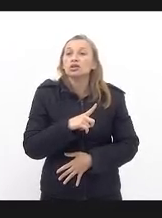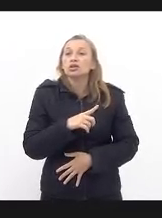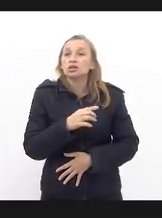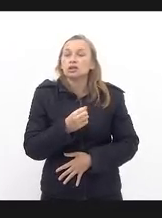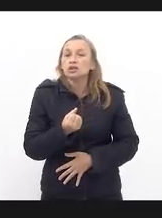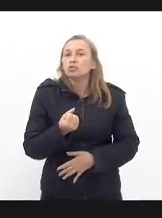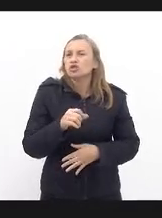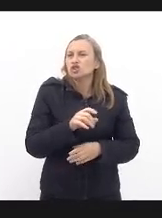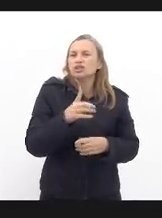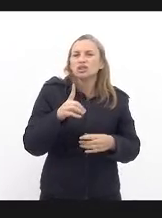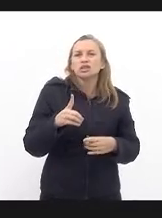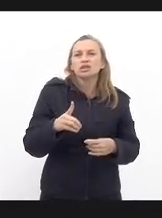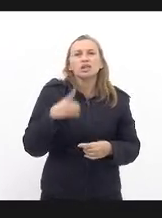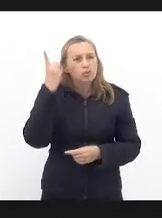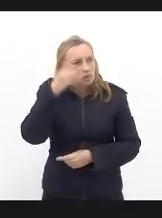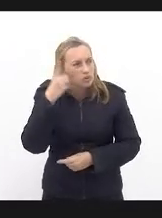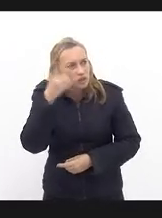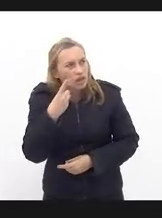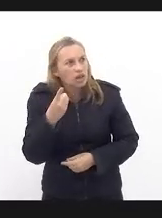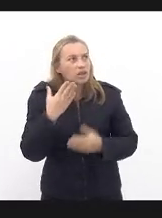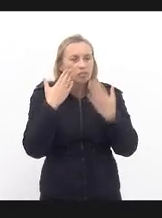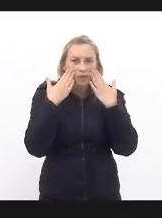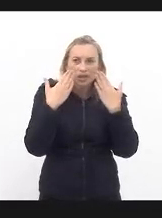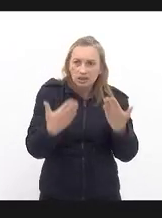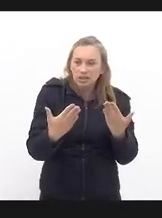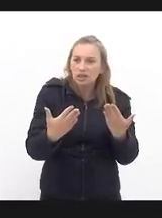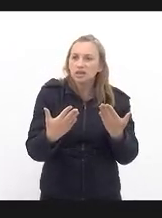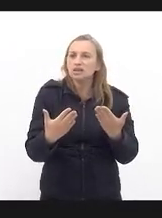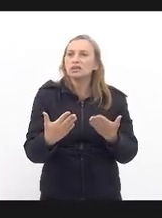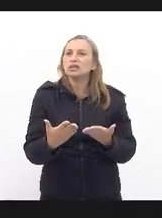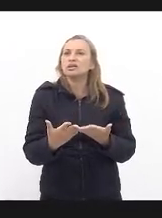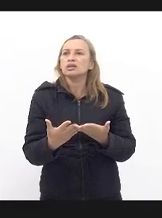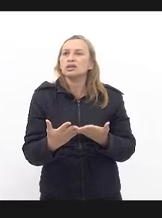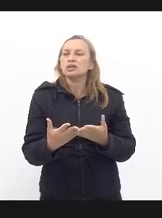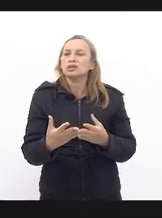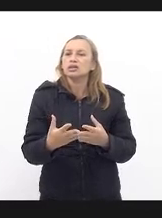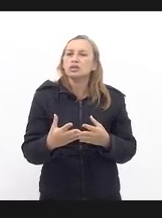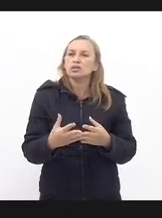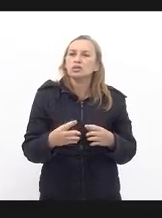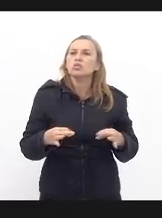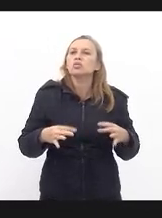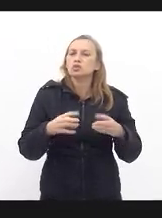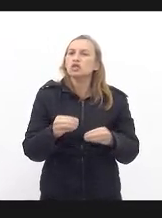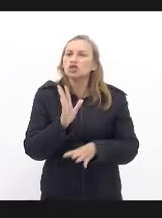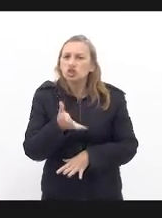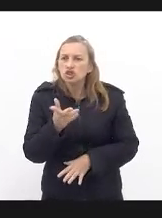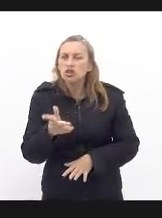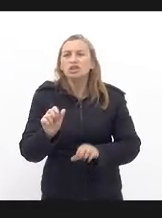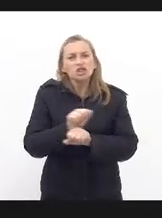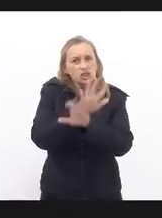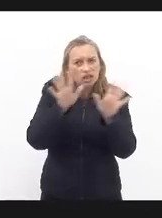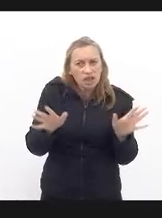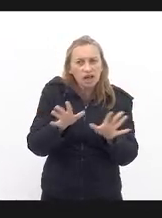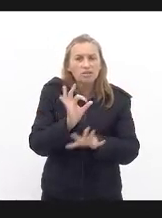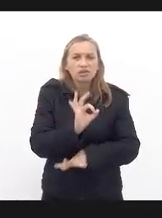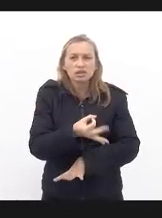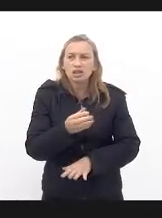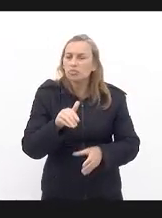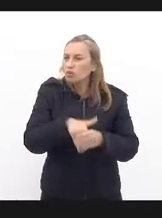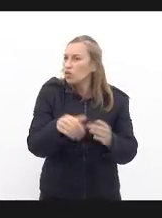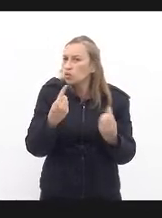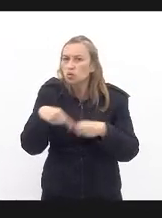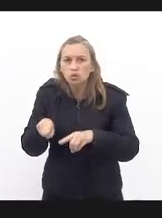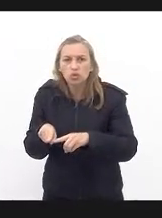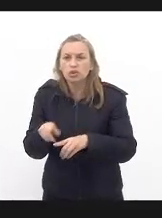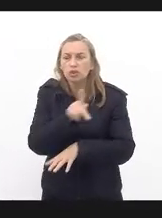para os nobres deputados por aqueles que apresentaram Essa flores e se for essa proposta eu já deixei claro inclusive consignado meu